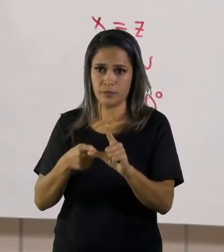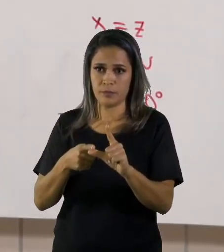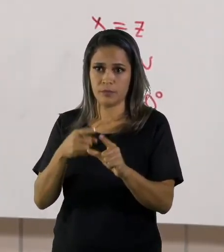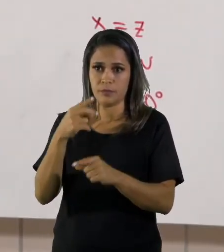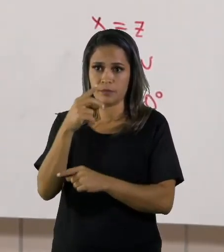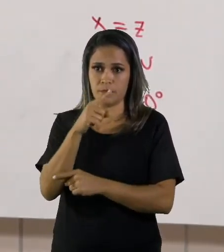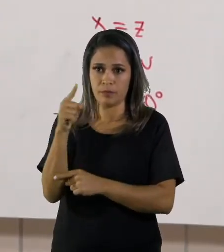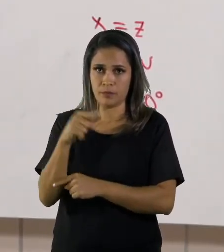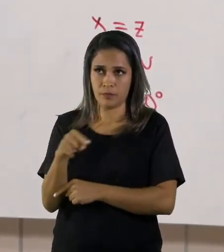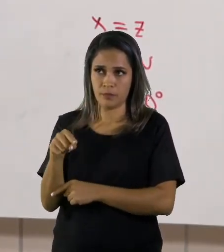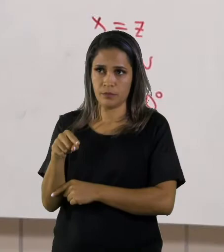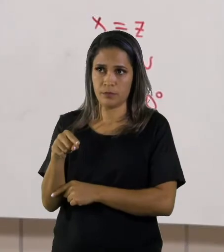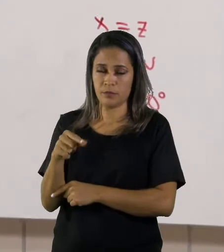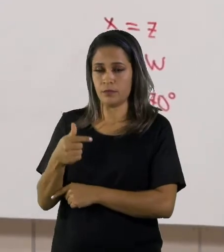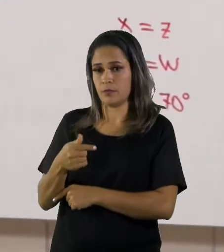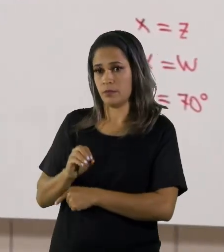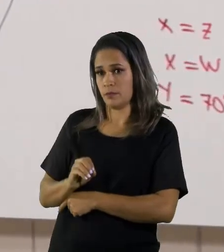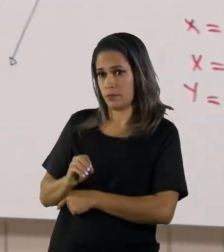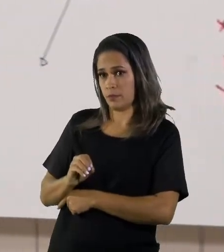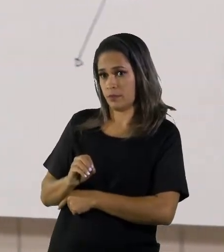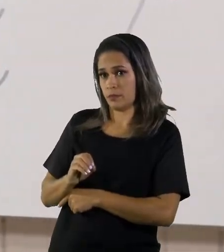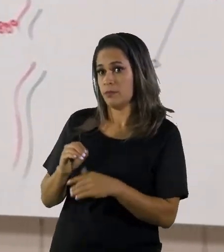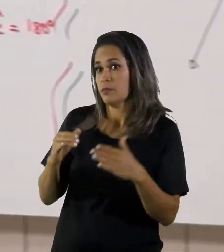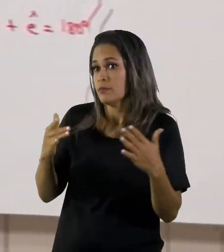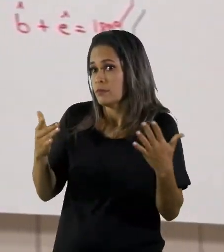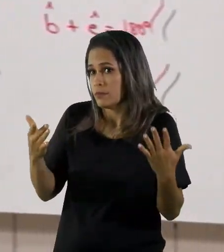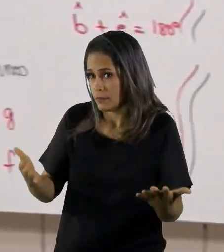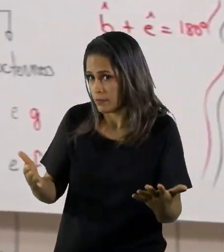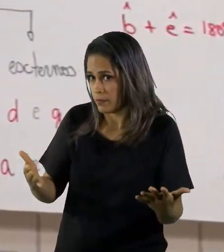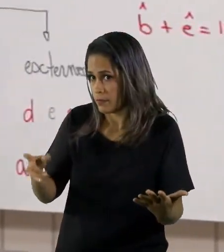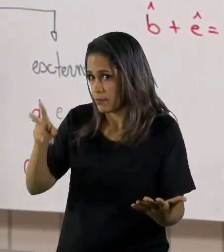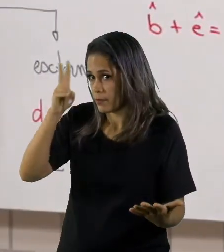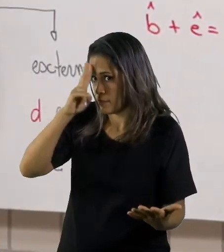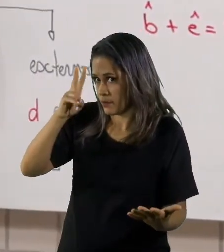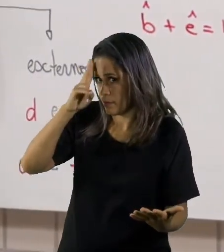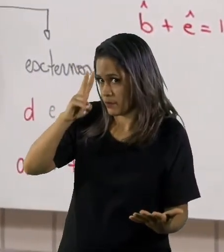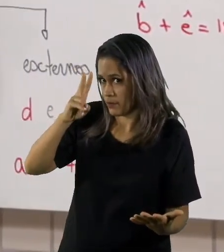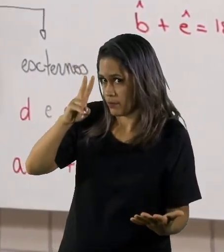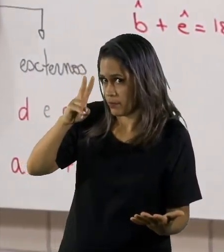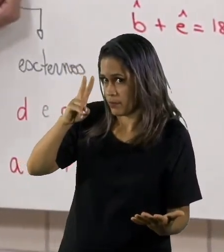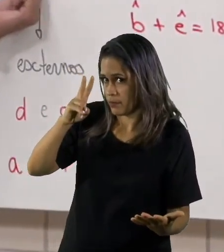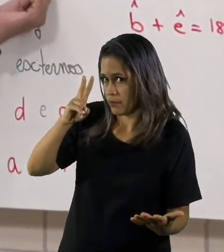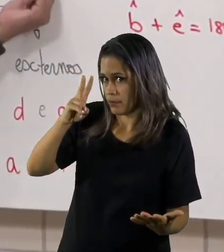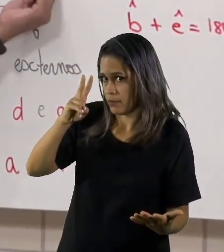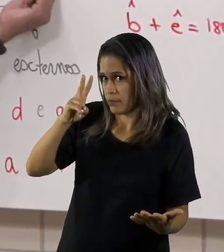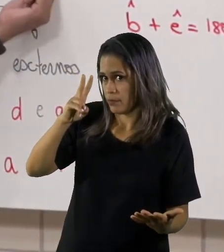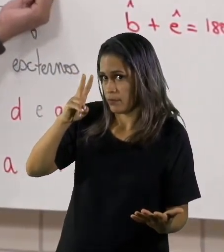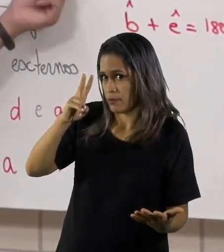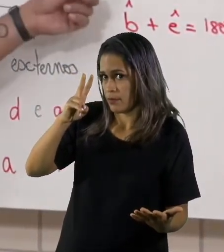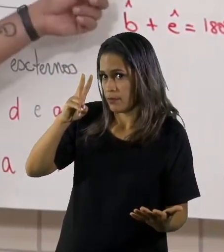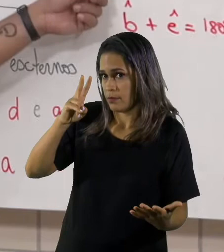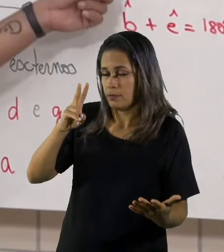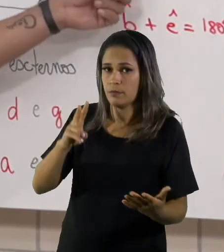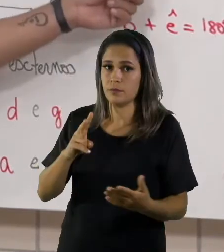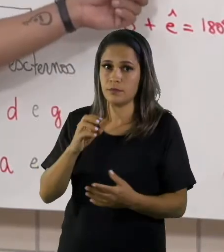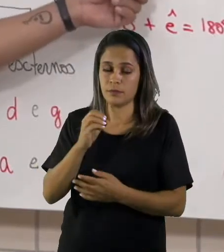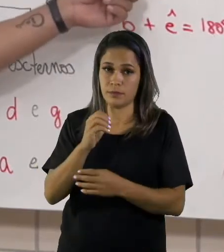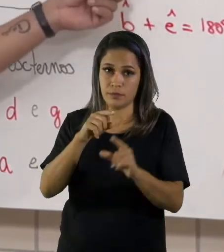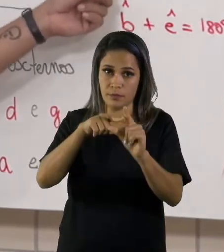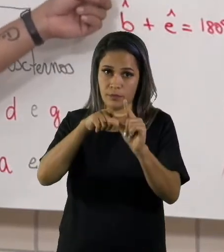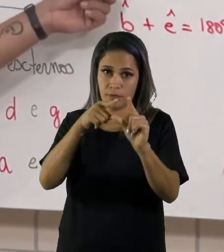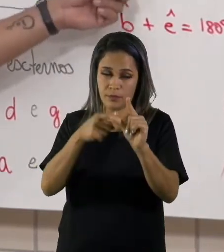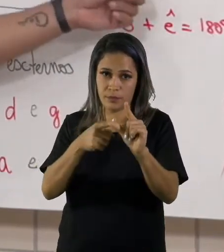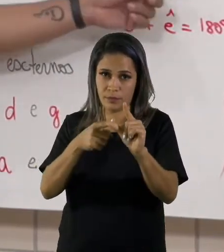Z e 70. Porém, cabe lembrar que os ângulos colaterais, quando eu somo